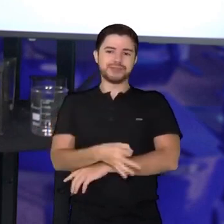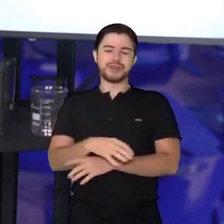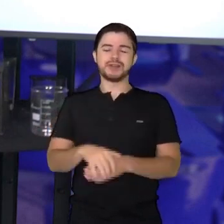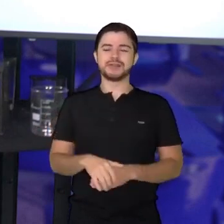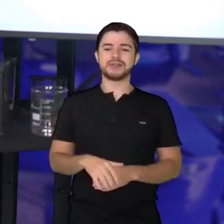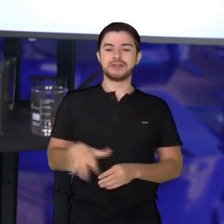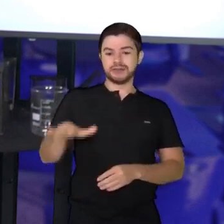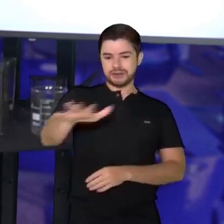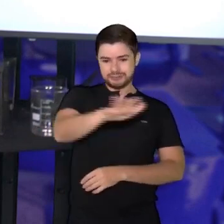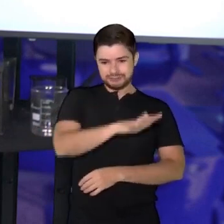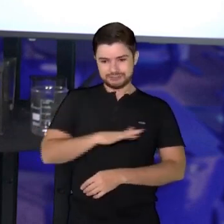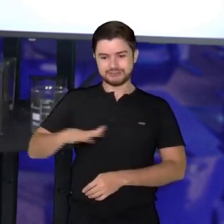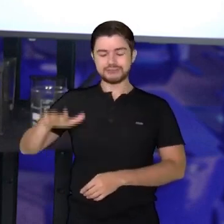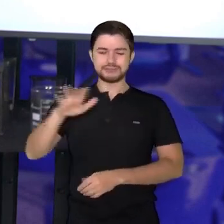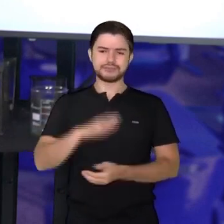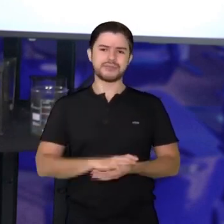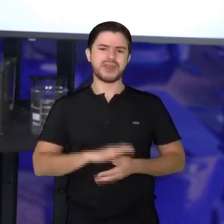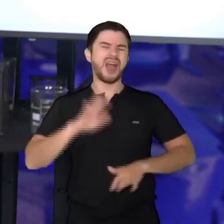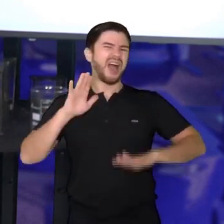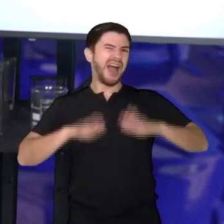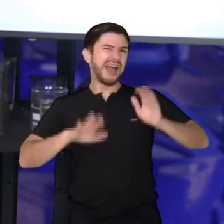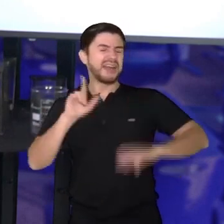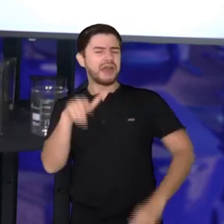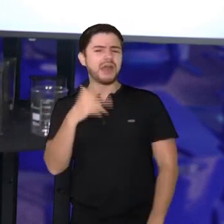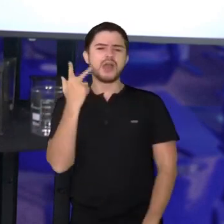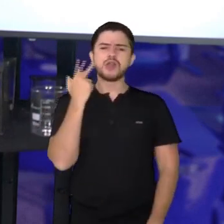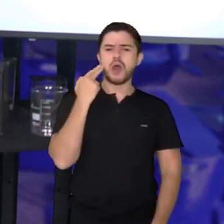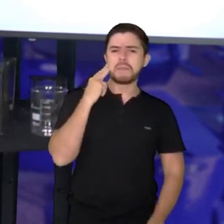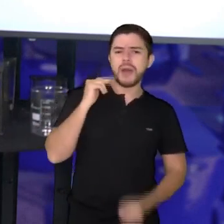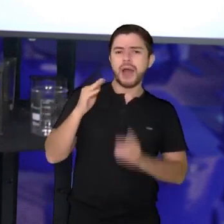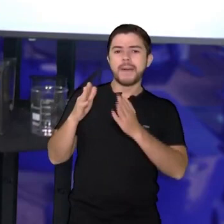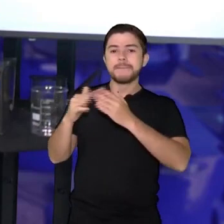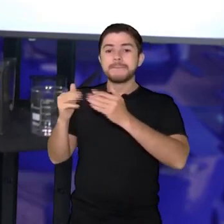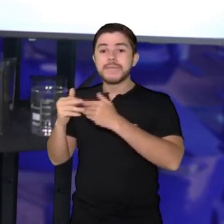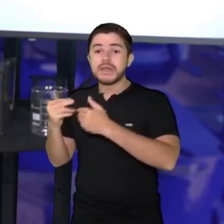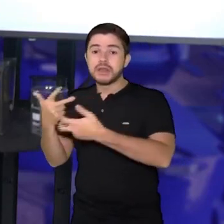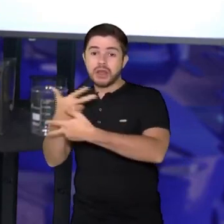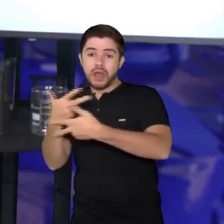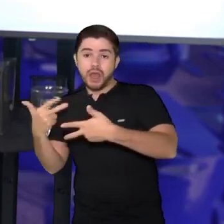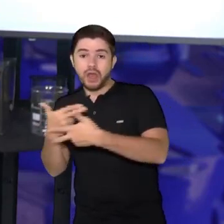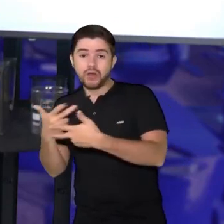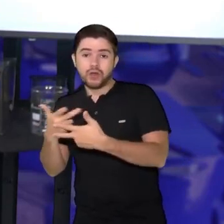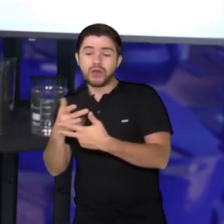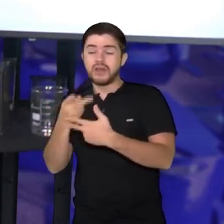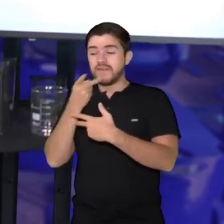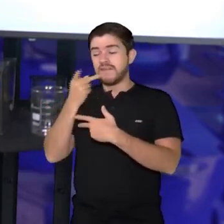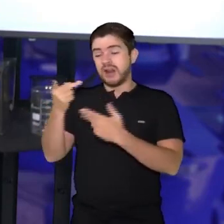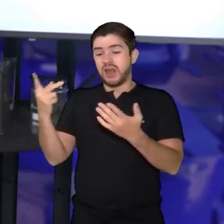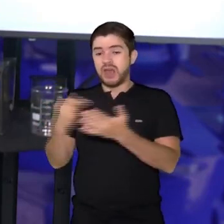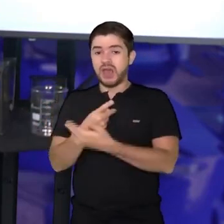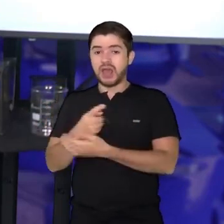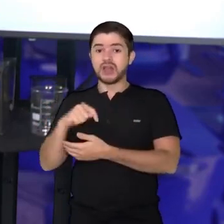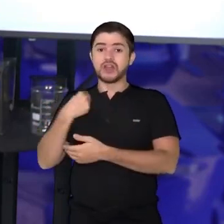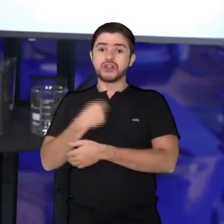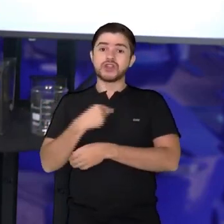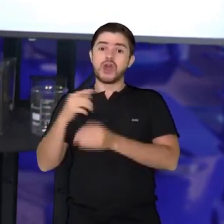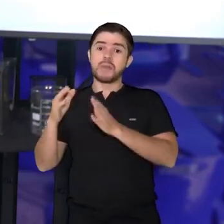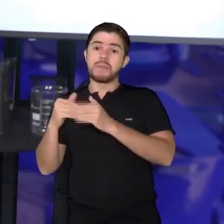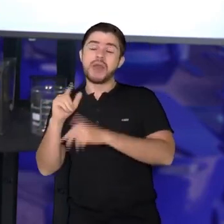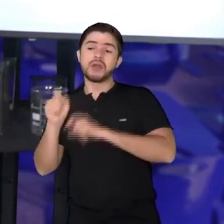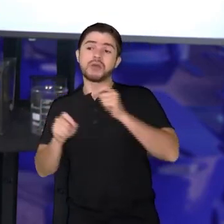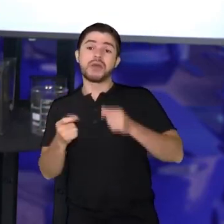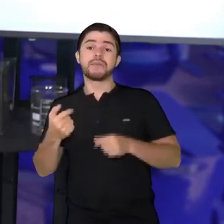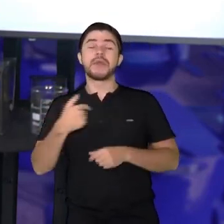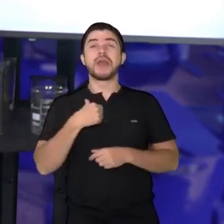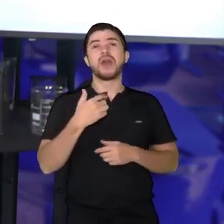vezes também é comum, ao pedir material, em vez de citar o metro, né, de maneira errada, a gente pede de carrada,